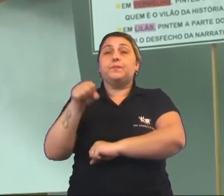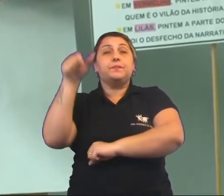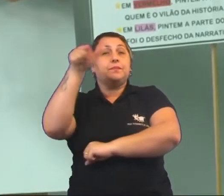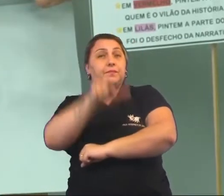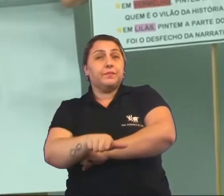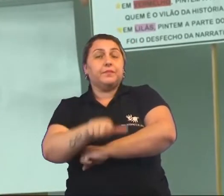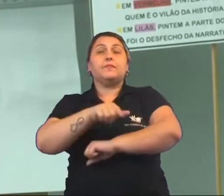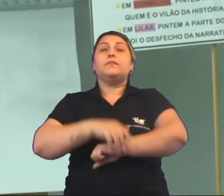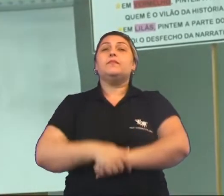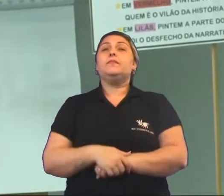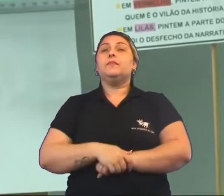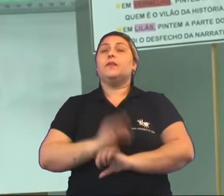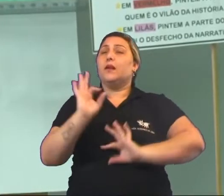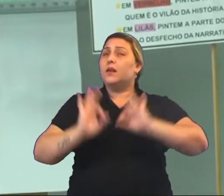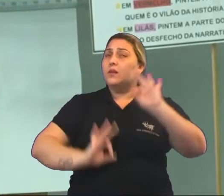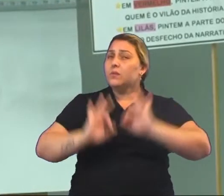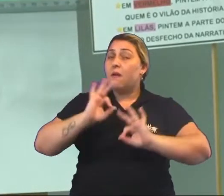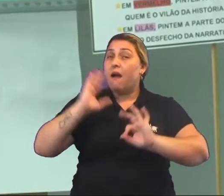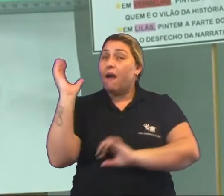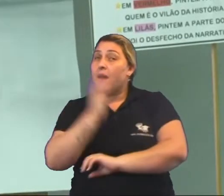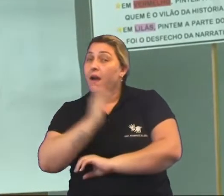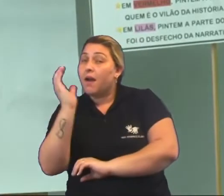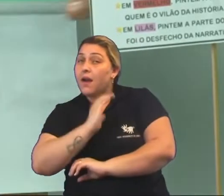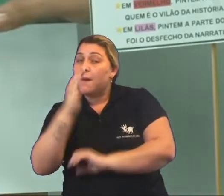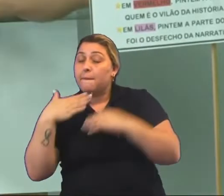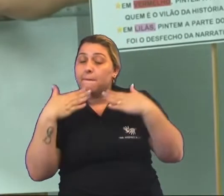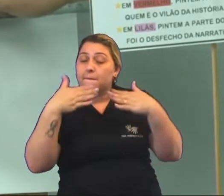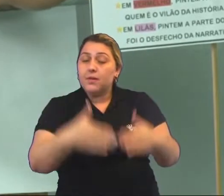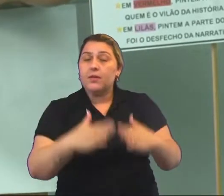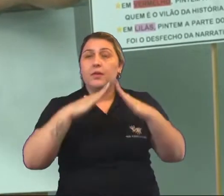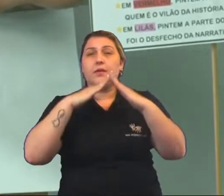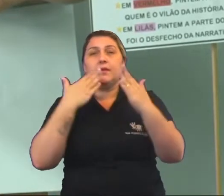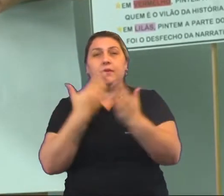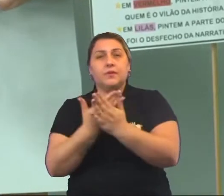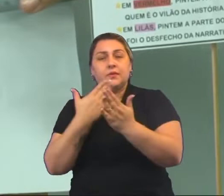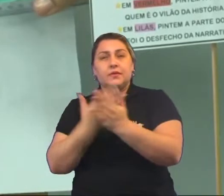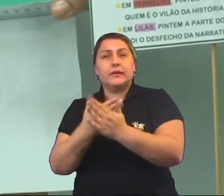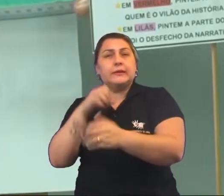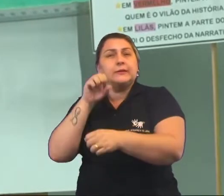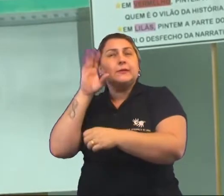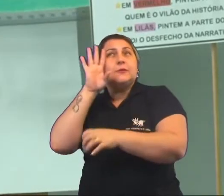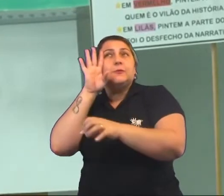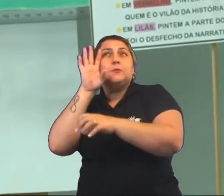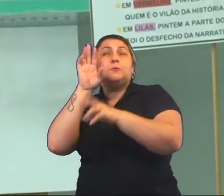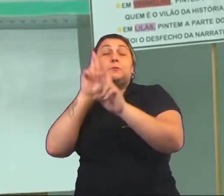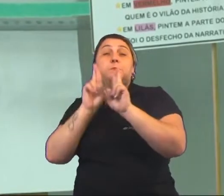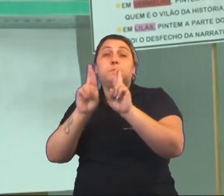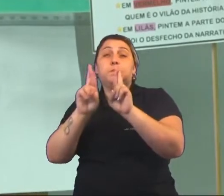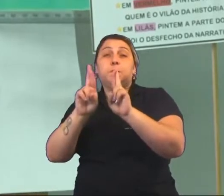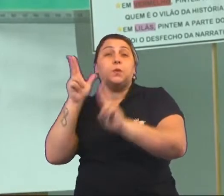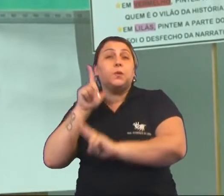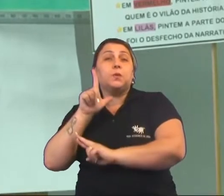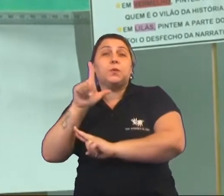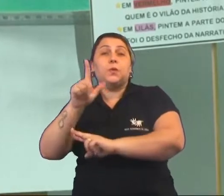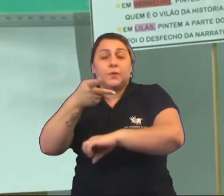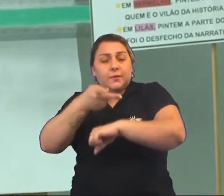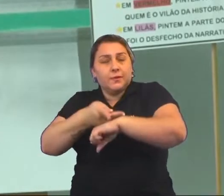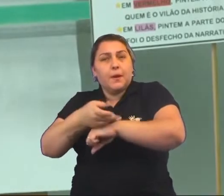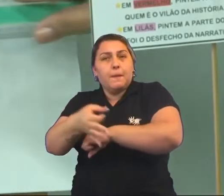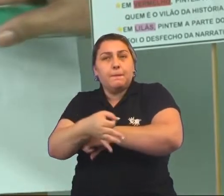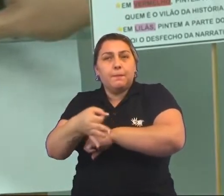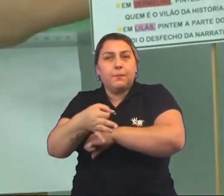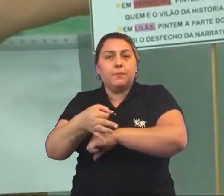volta. Arrumou-se depressa para chegar à escola na esperança de recuperar a